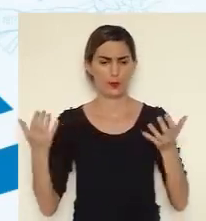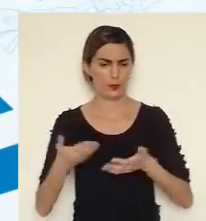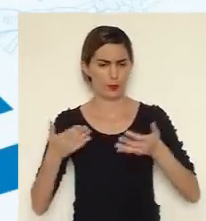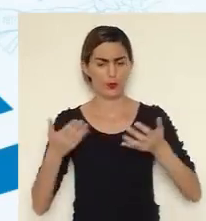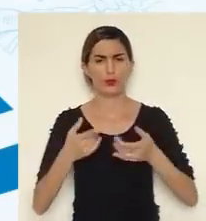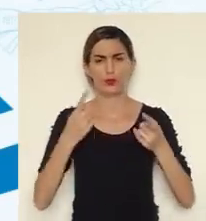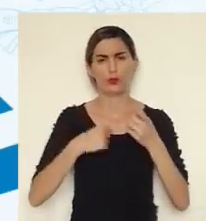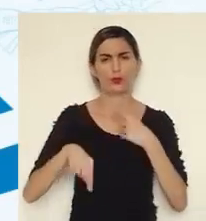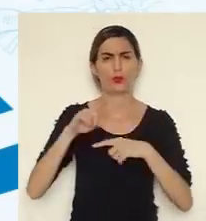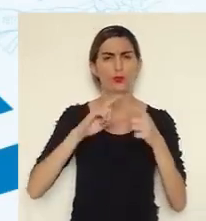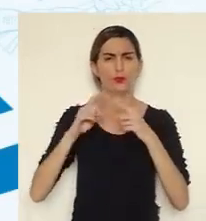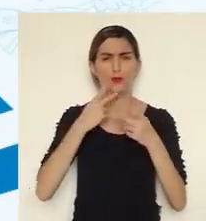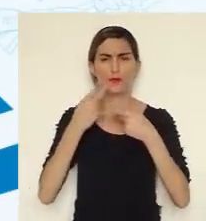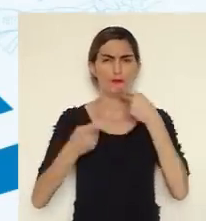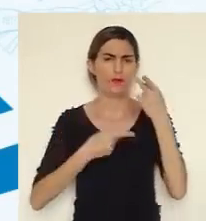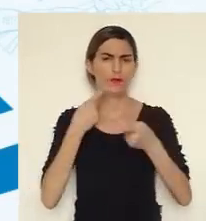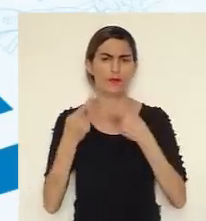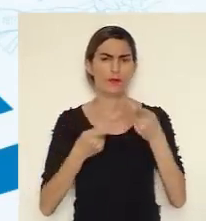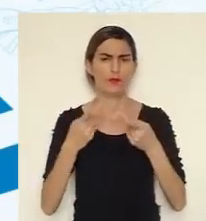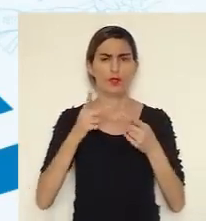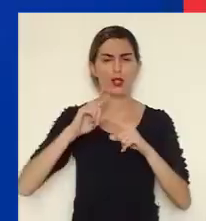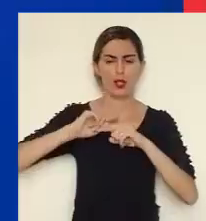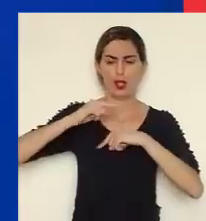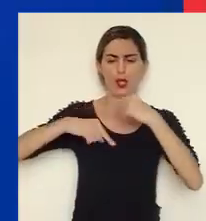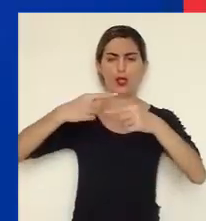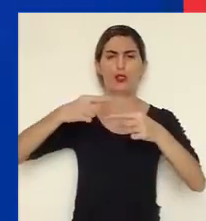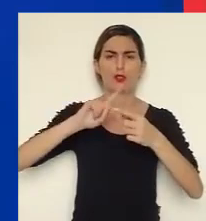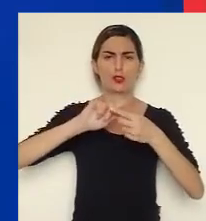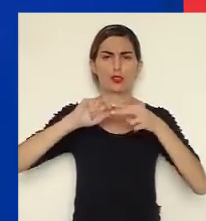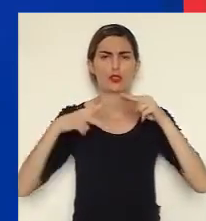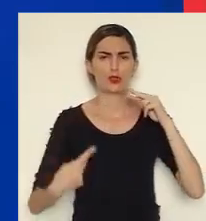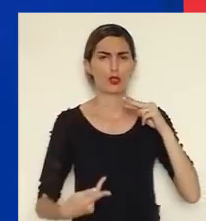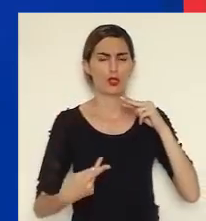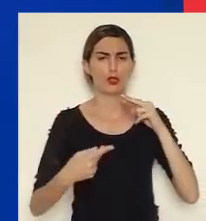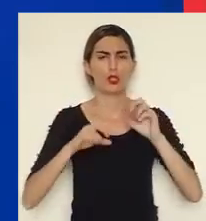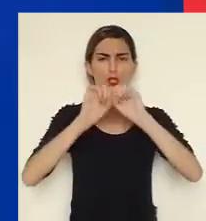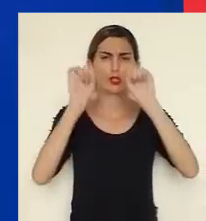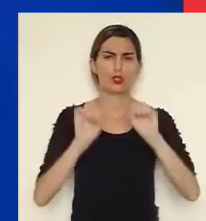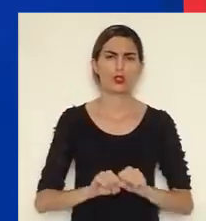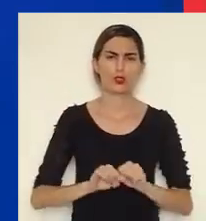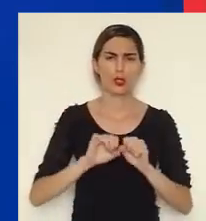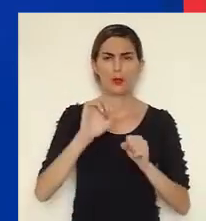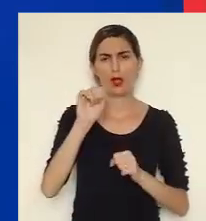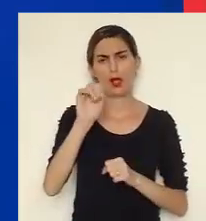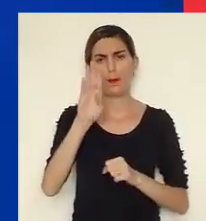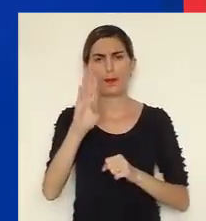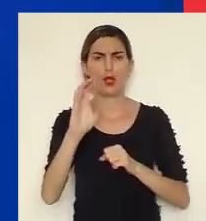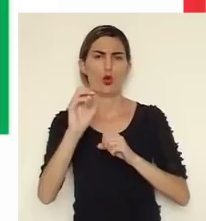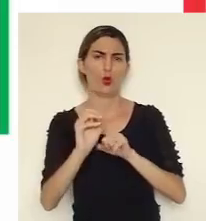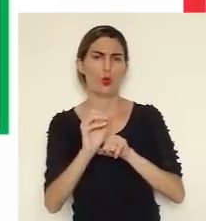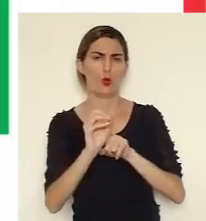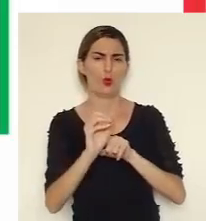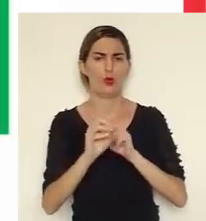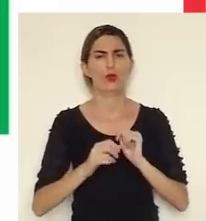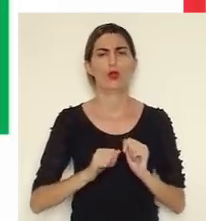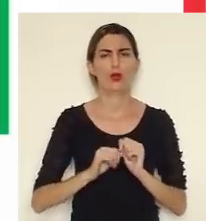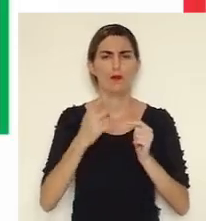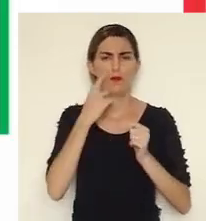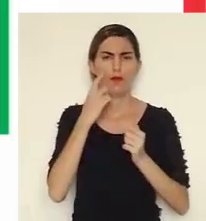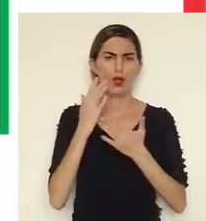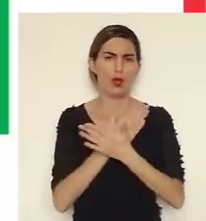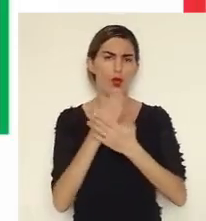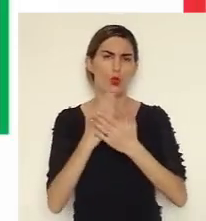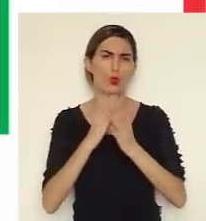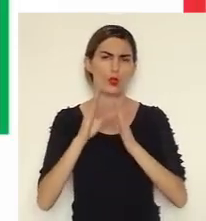de hoje nós iremos falar sobre herança genética e sistema ABO. Vamos ver